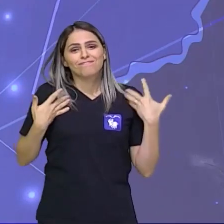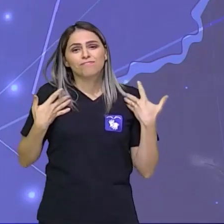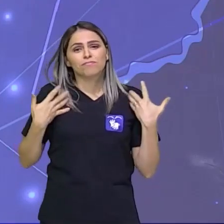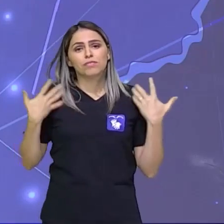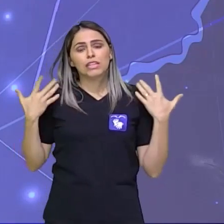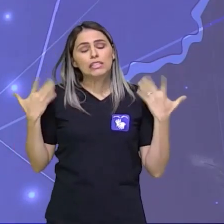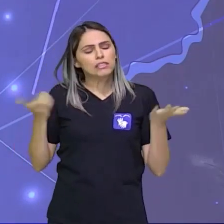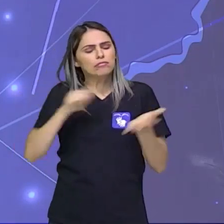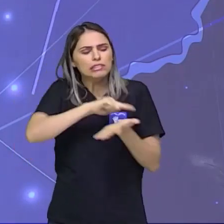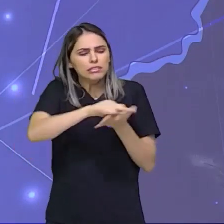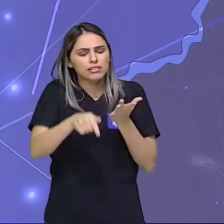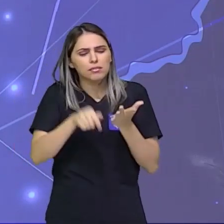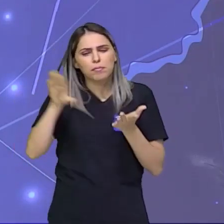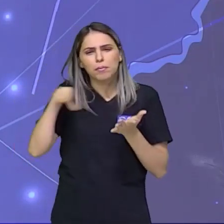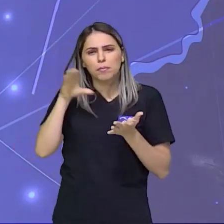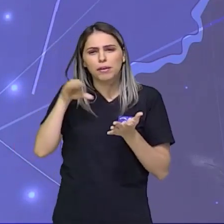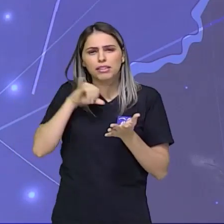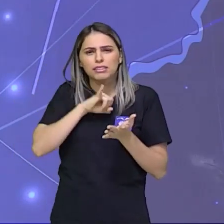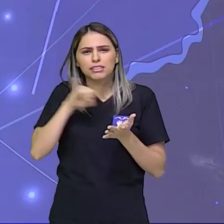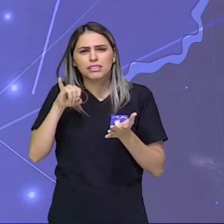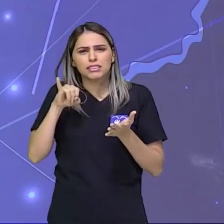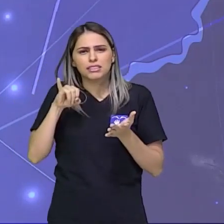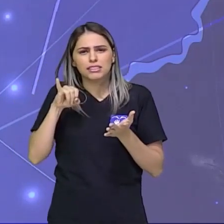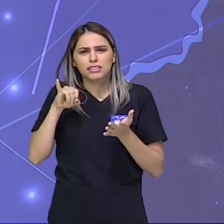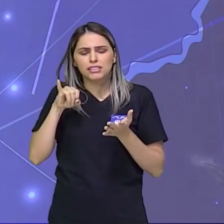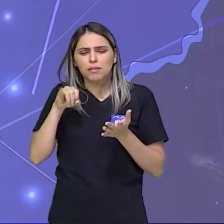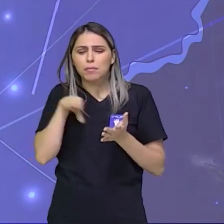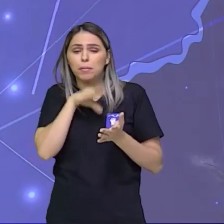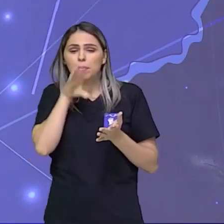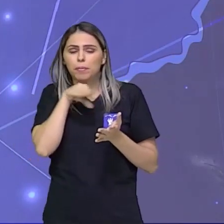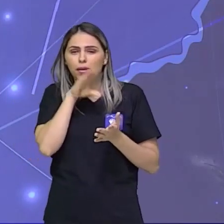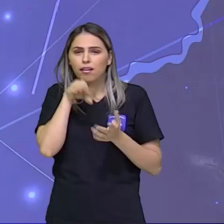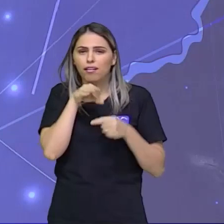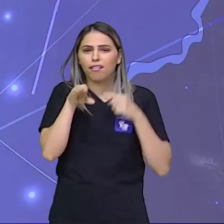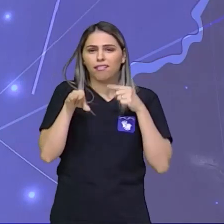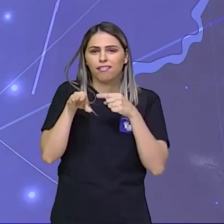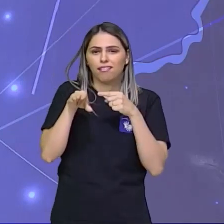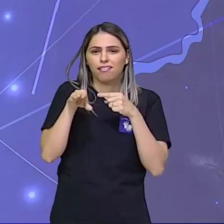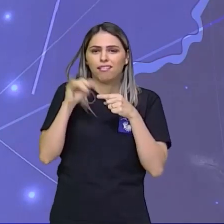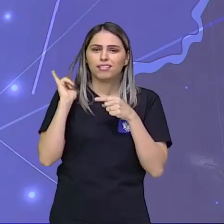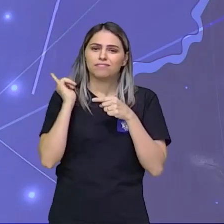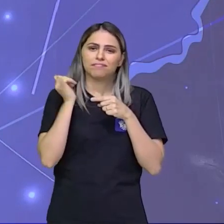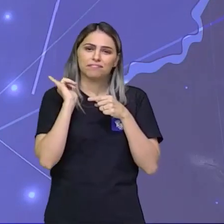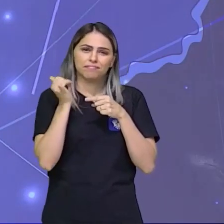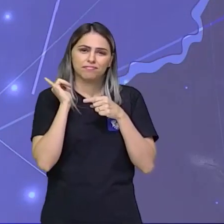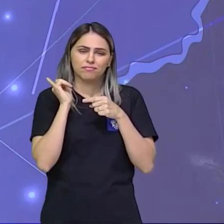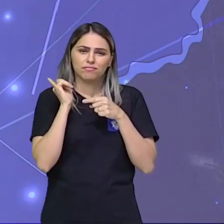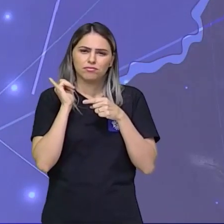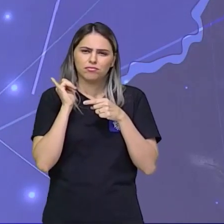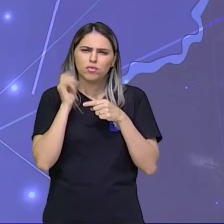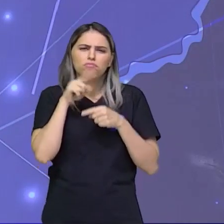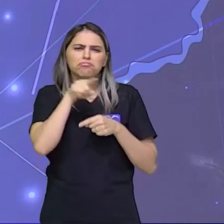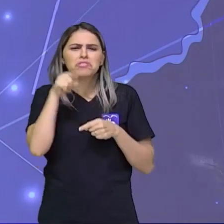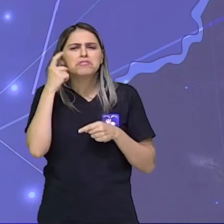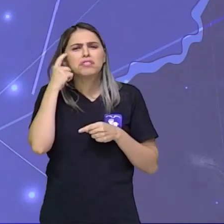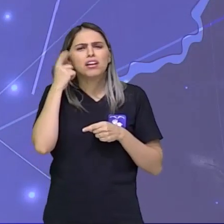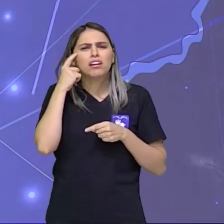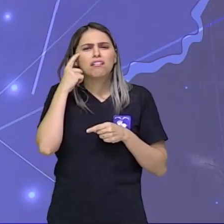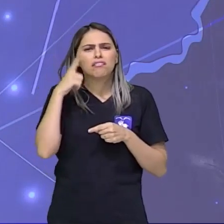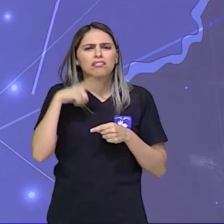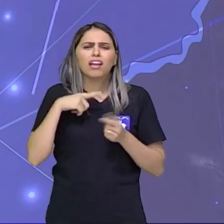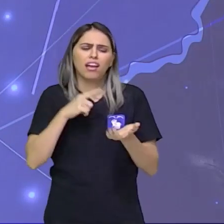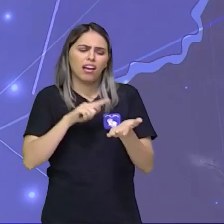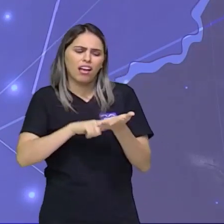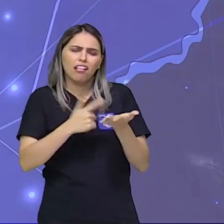Os gêneros orais, se eles não fossem ditos, se eles não fossem contados, vocês acham que